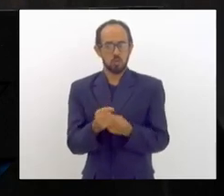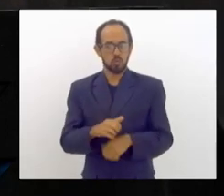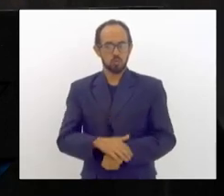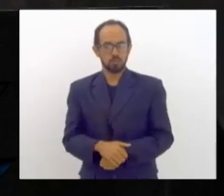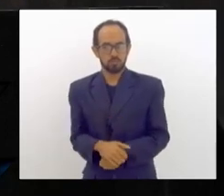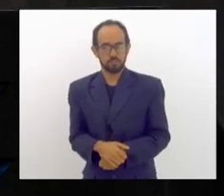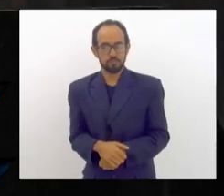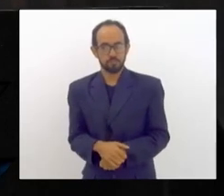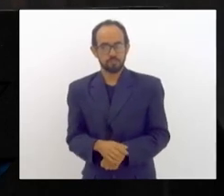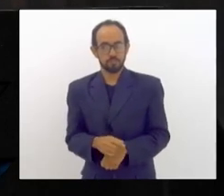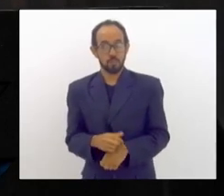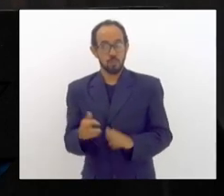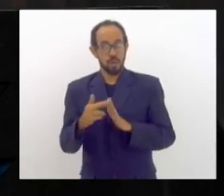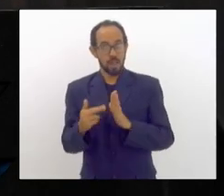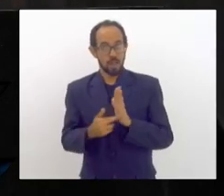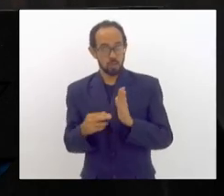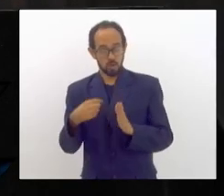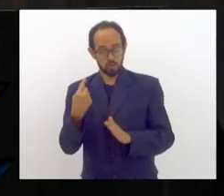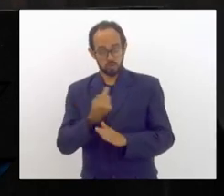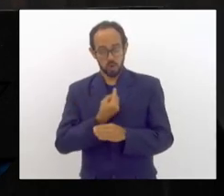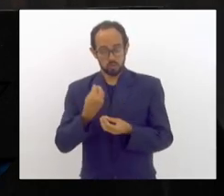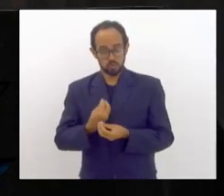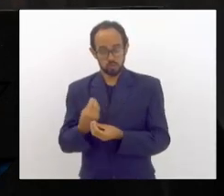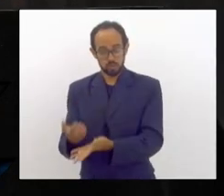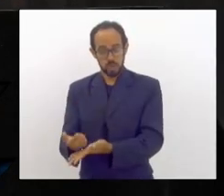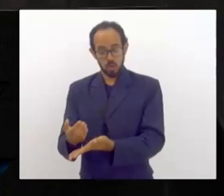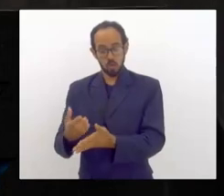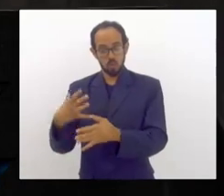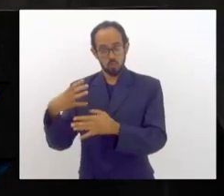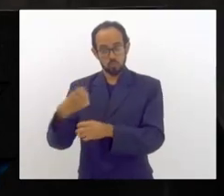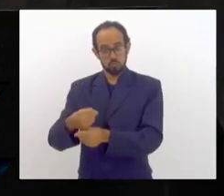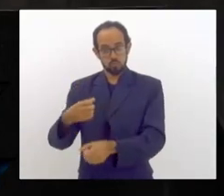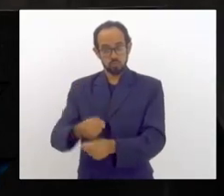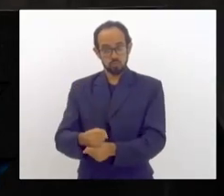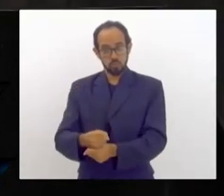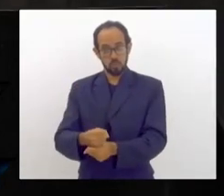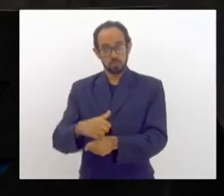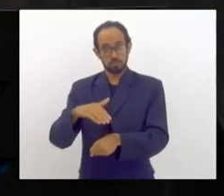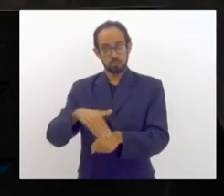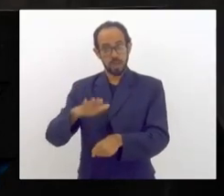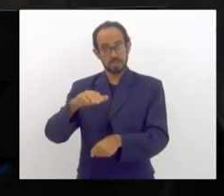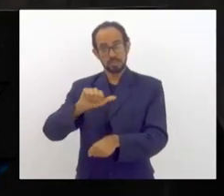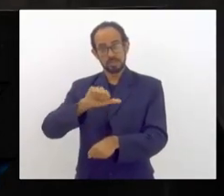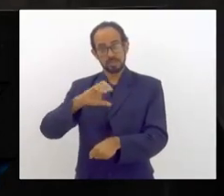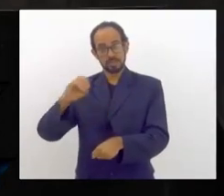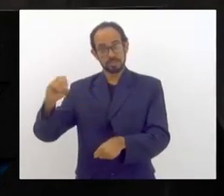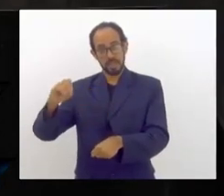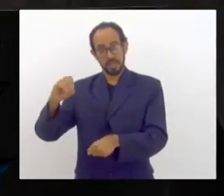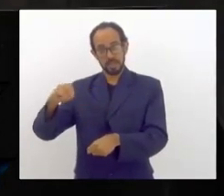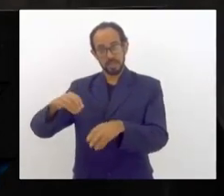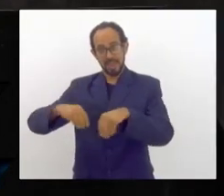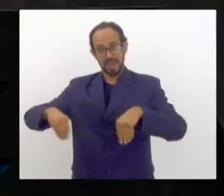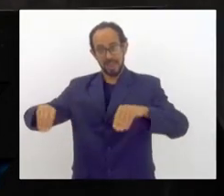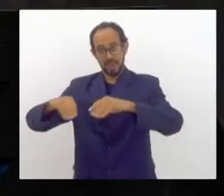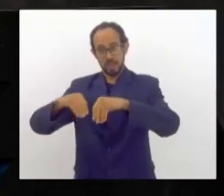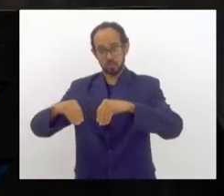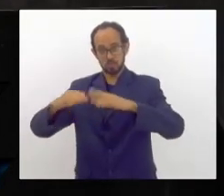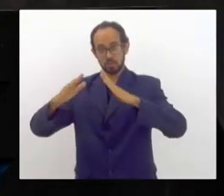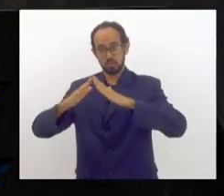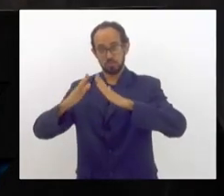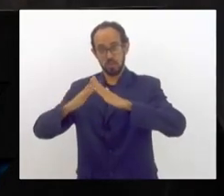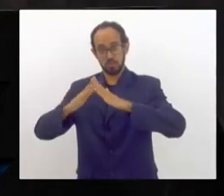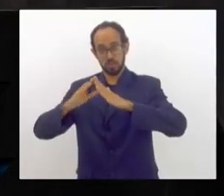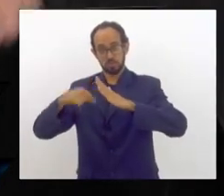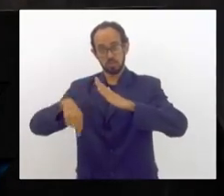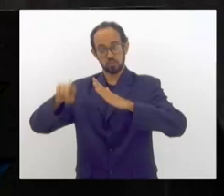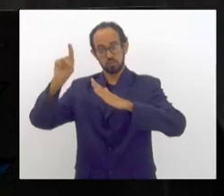O nosso relatório na Câmara Municipal entregou um inventário com mais de 100 terrenos e imóveis. Nós fomos na Secretaria do Patrimônio da